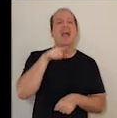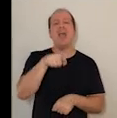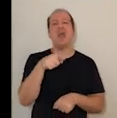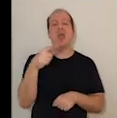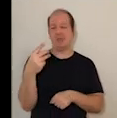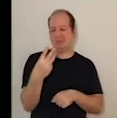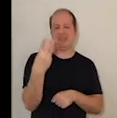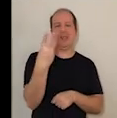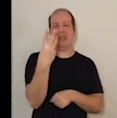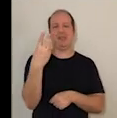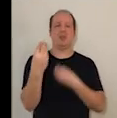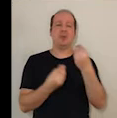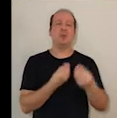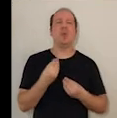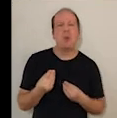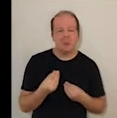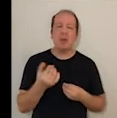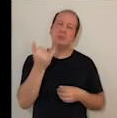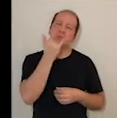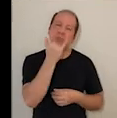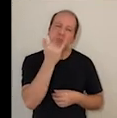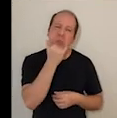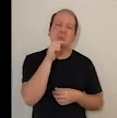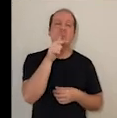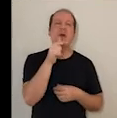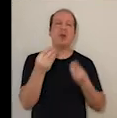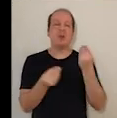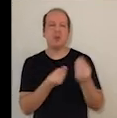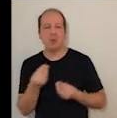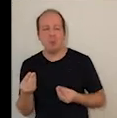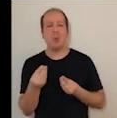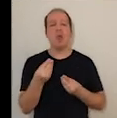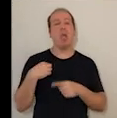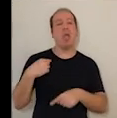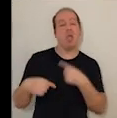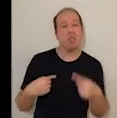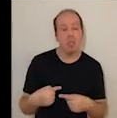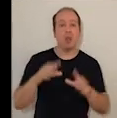de mansinho, babando de tanto gozo. Eu sou o herdeiro. E de repente,